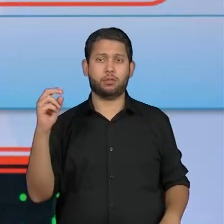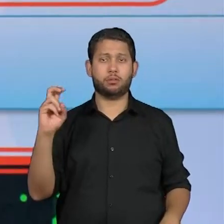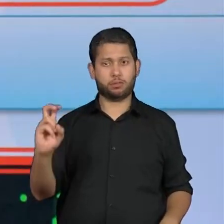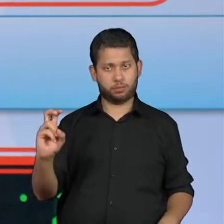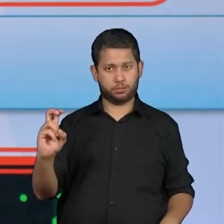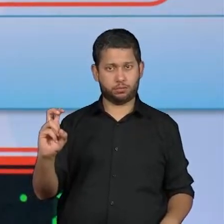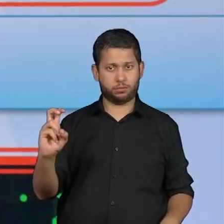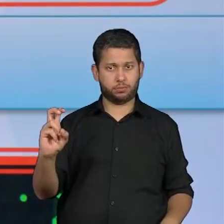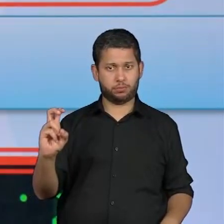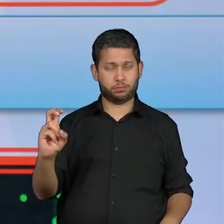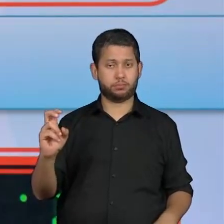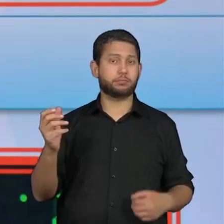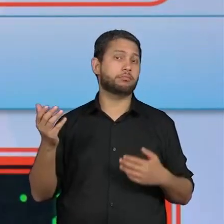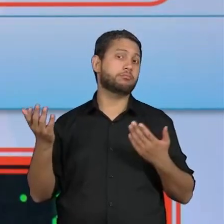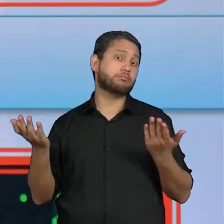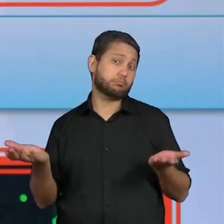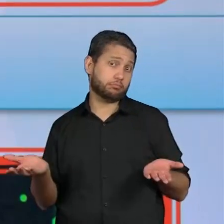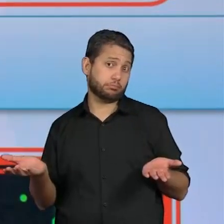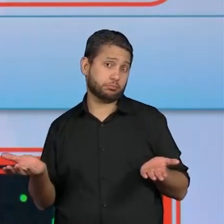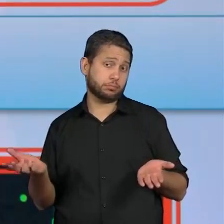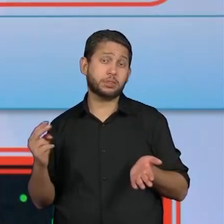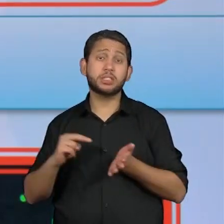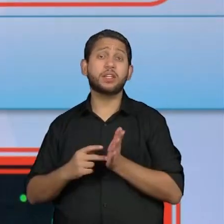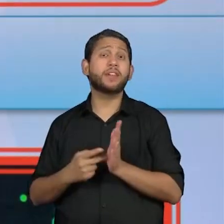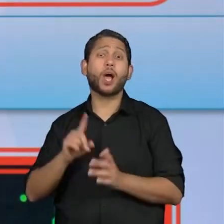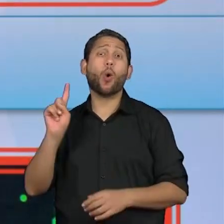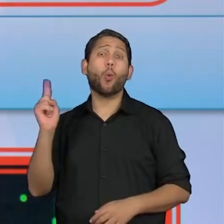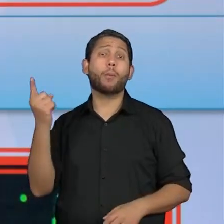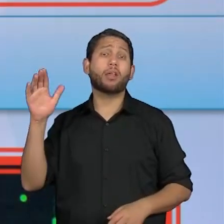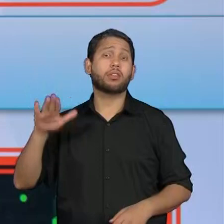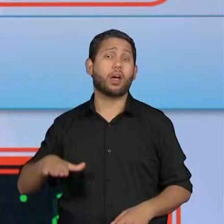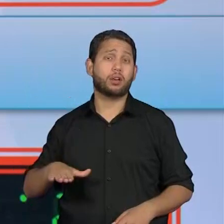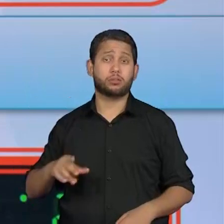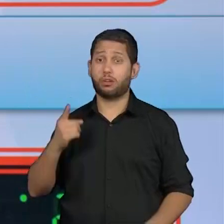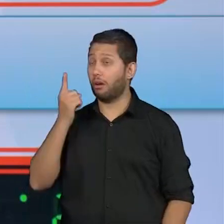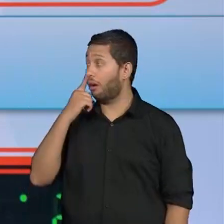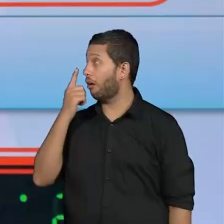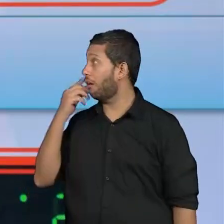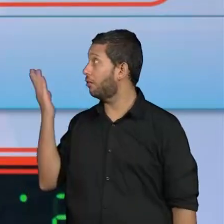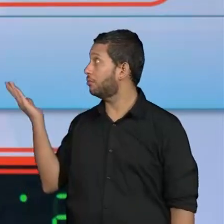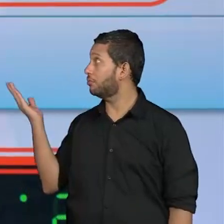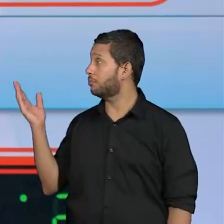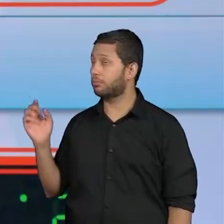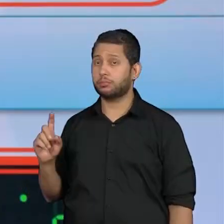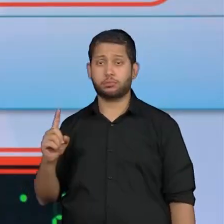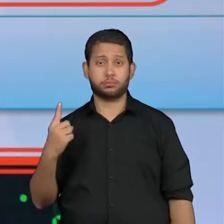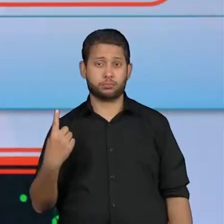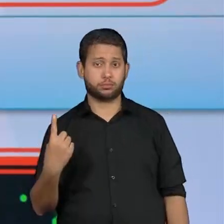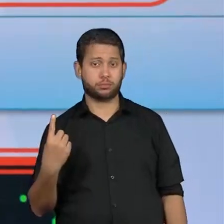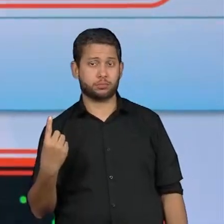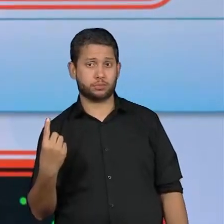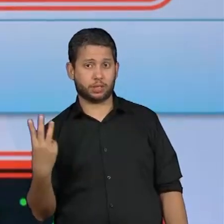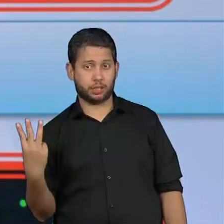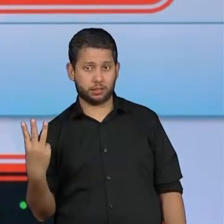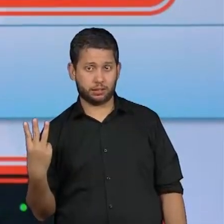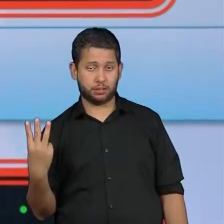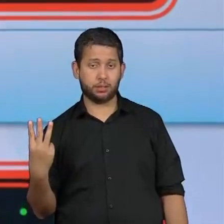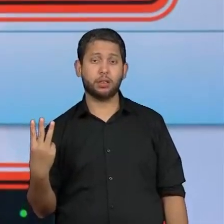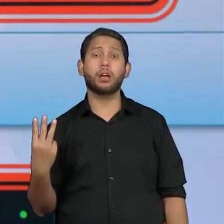e 45 minutos. 13 horas e 45